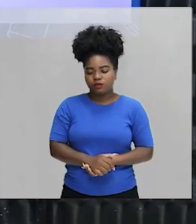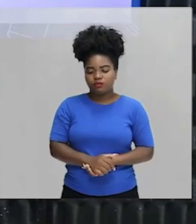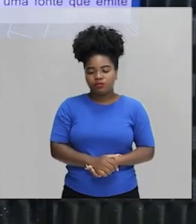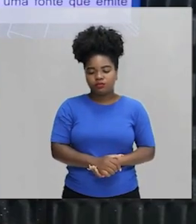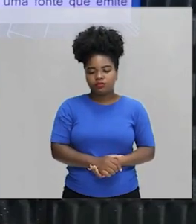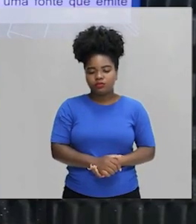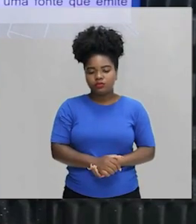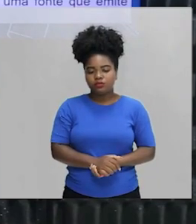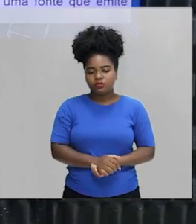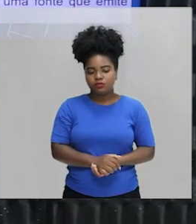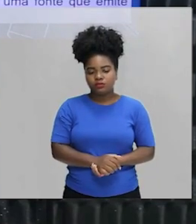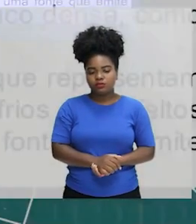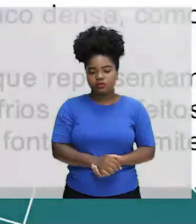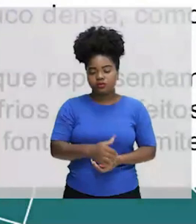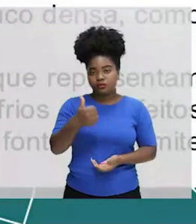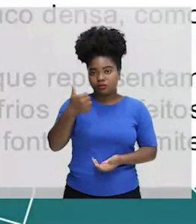afirmar aqui